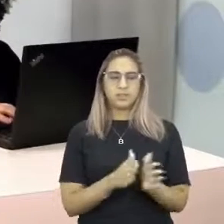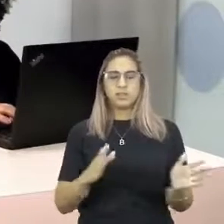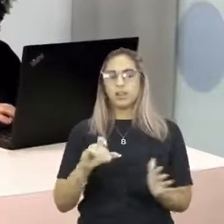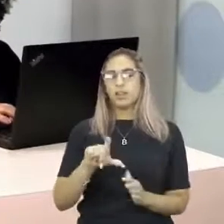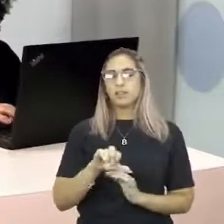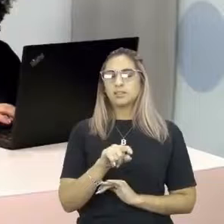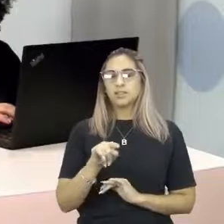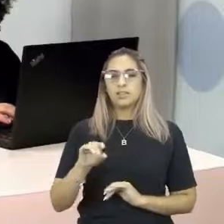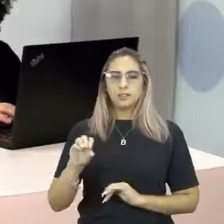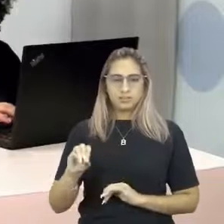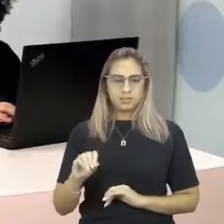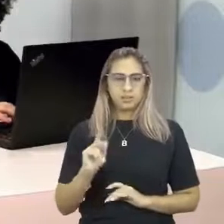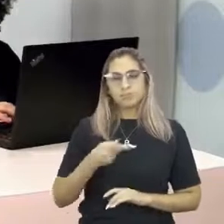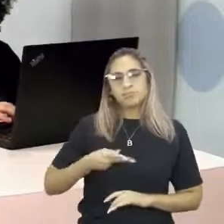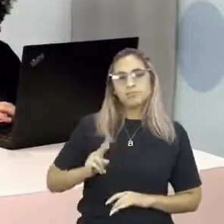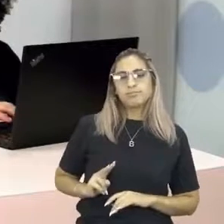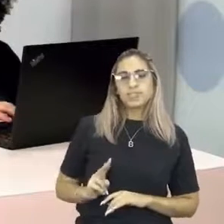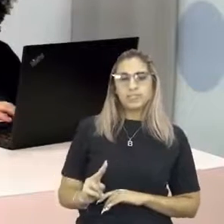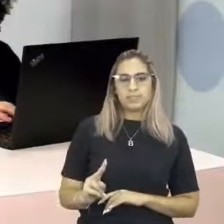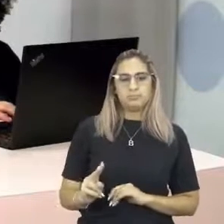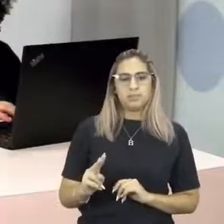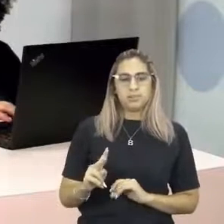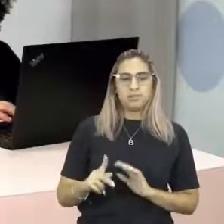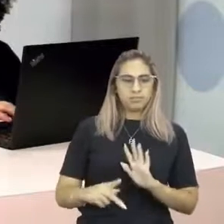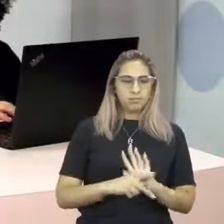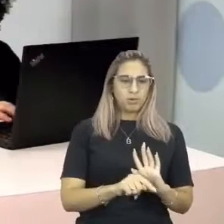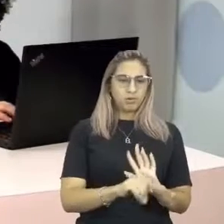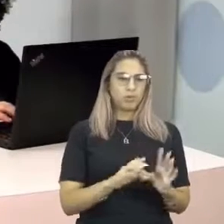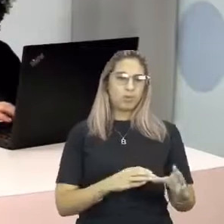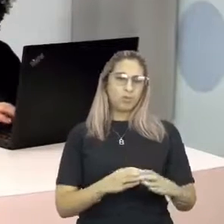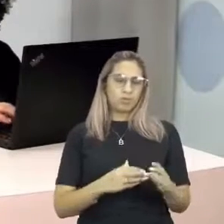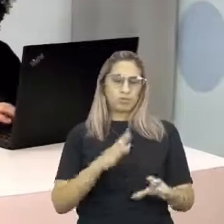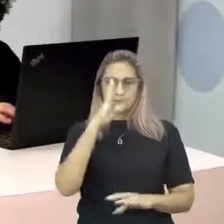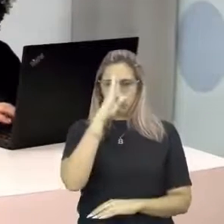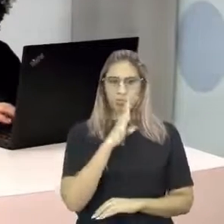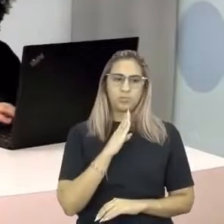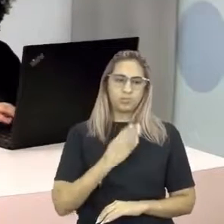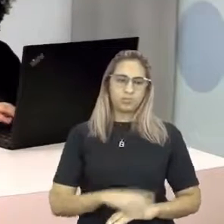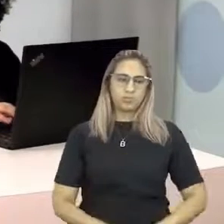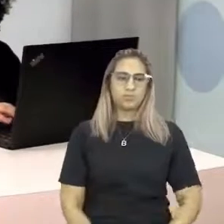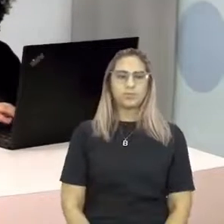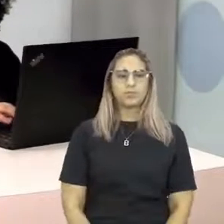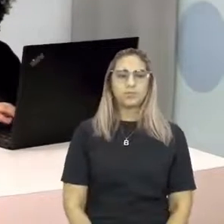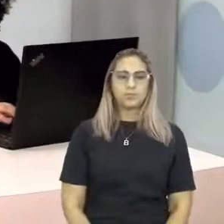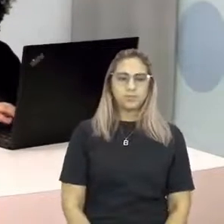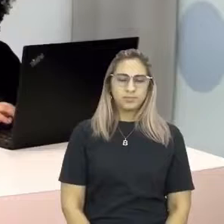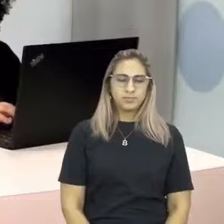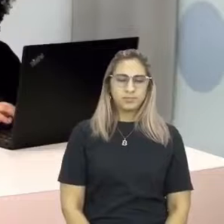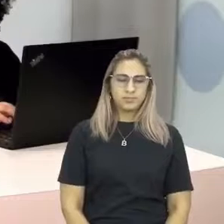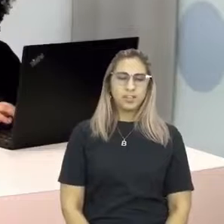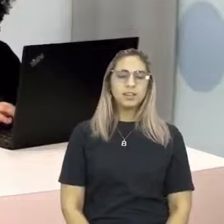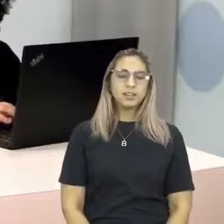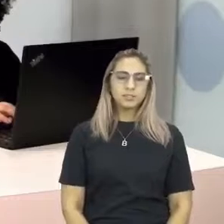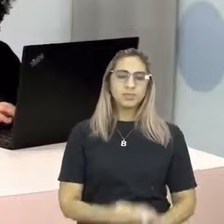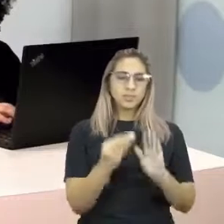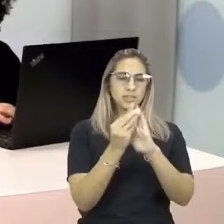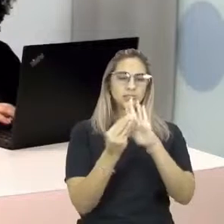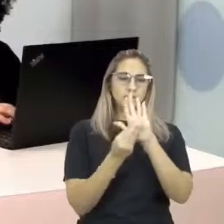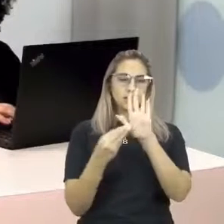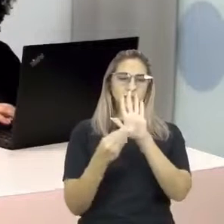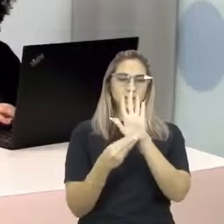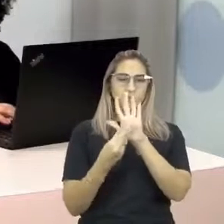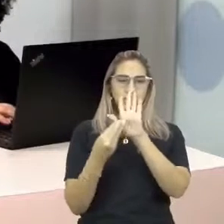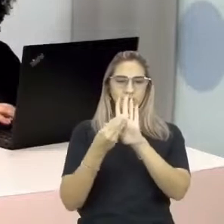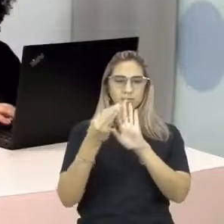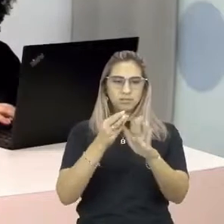Não vai ser exatamente a mesma classificação do concurso público, tá? Só vou pedir para voltar aqui no PPT só